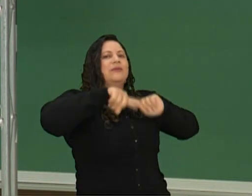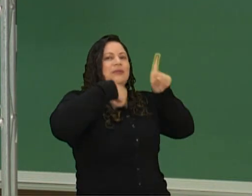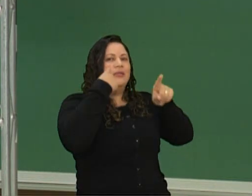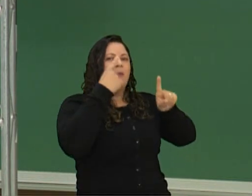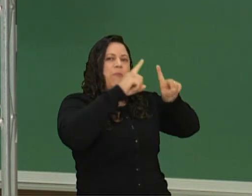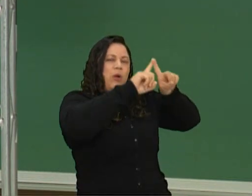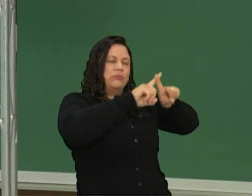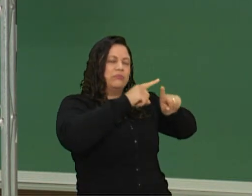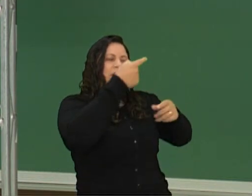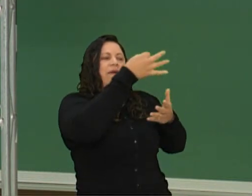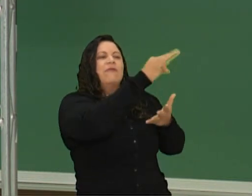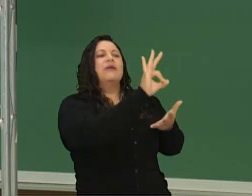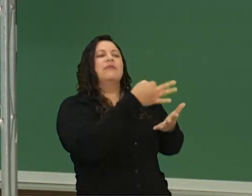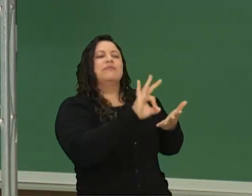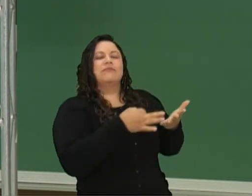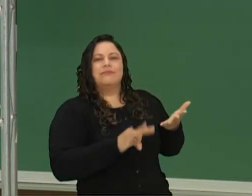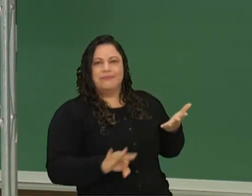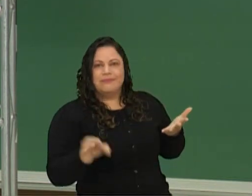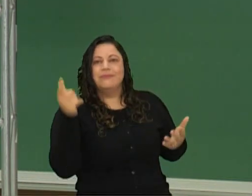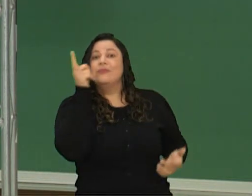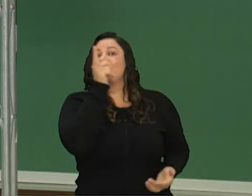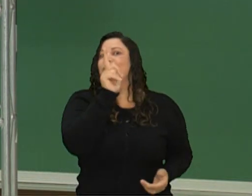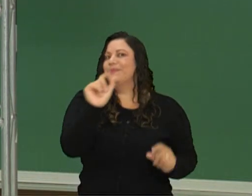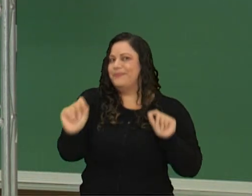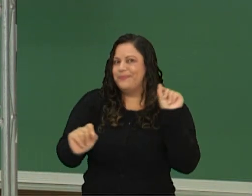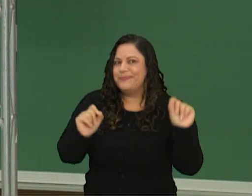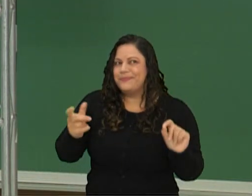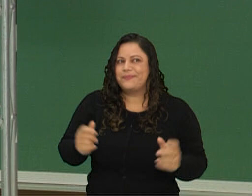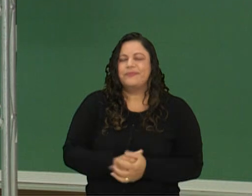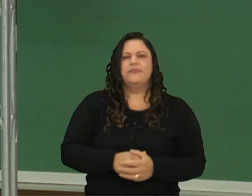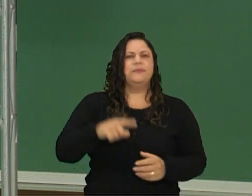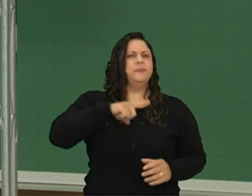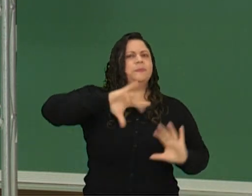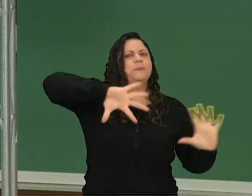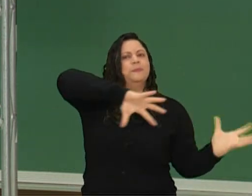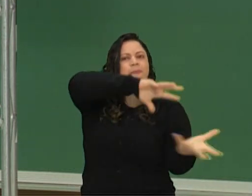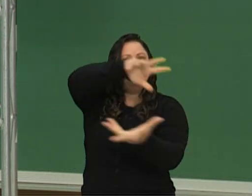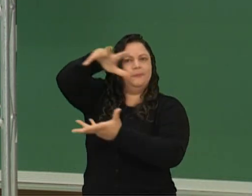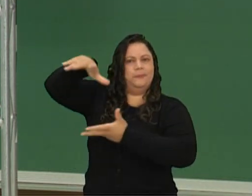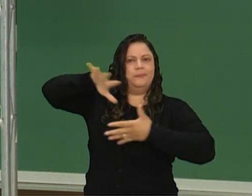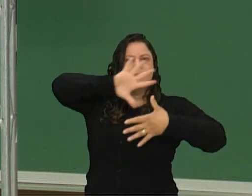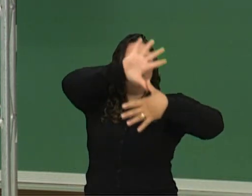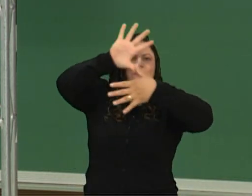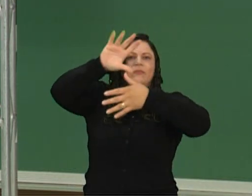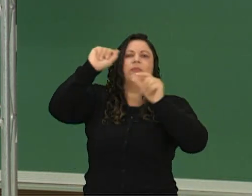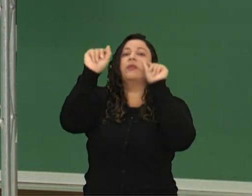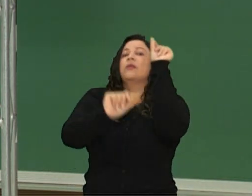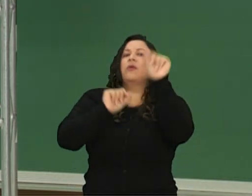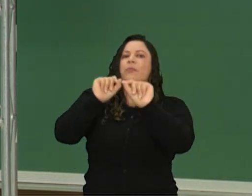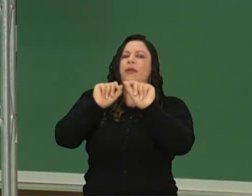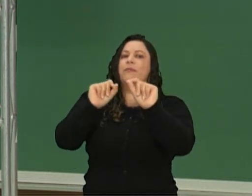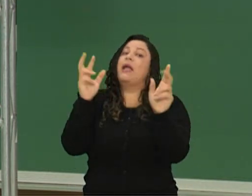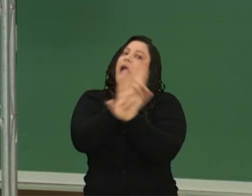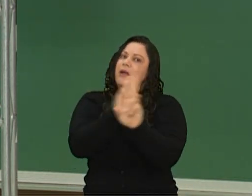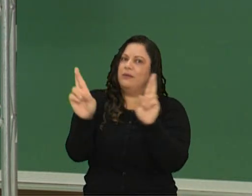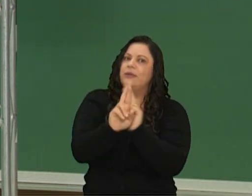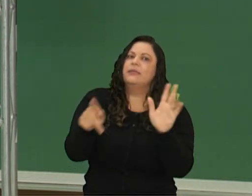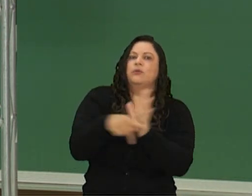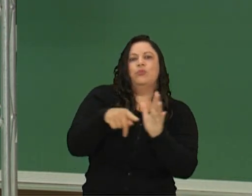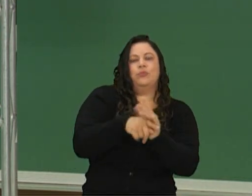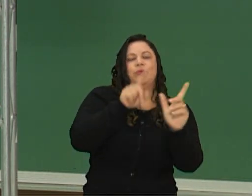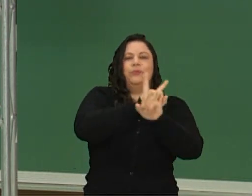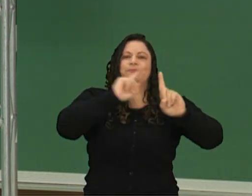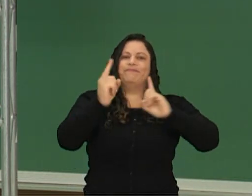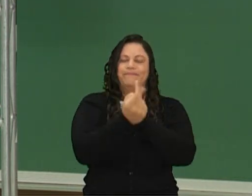para ver o que a gente acertou. Aqui eu tenho um mapa mundi. Então, a nossa relação com geografia. O mapa mundi, o Brasil